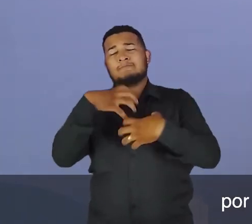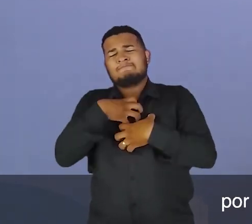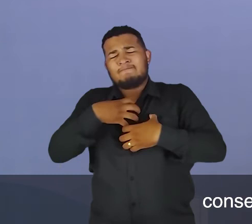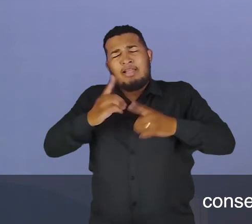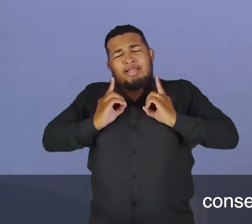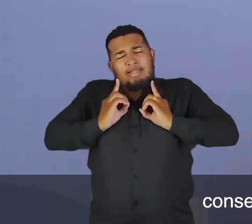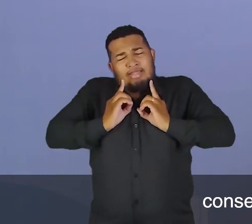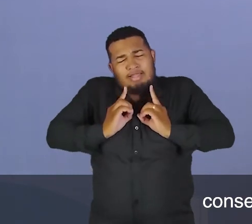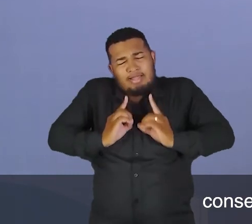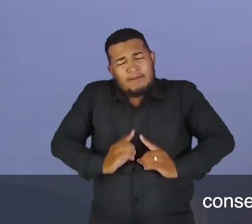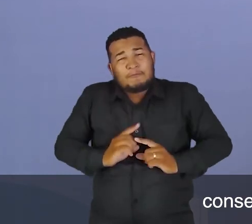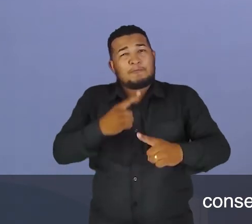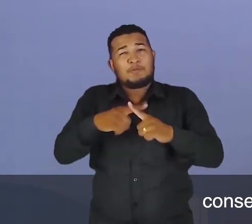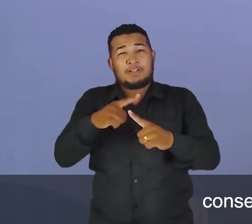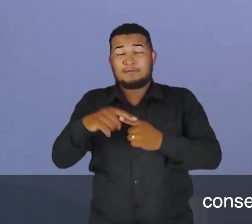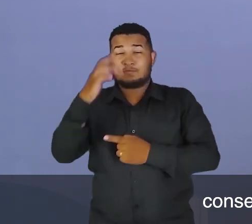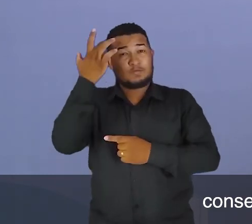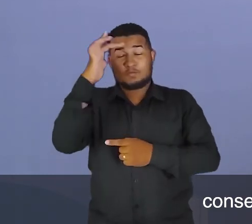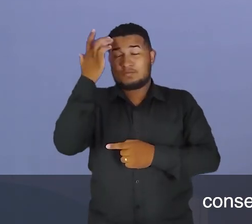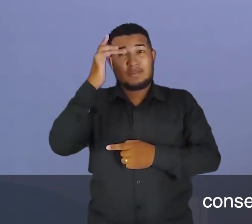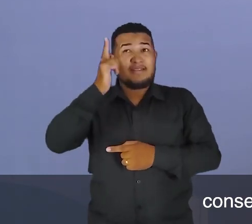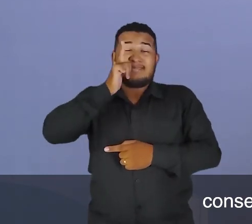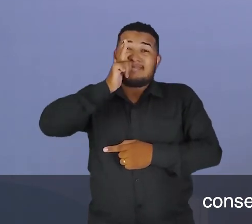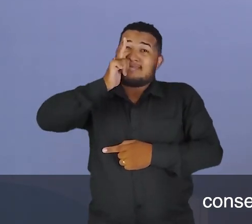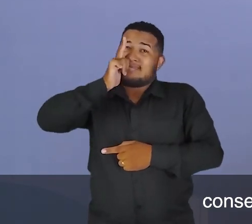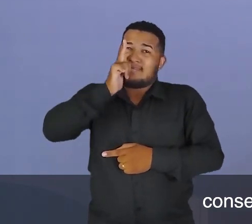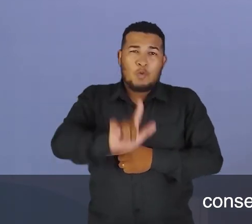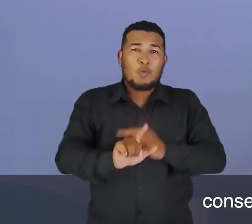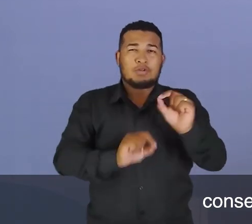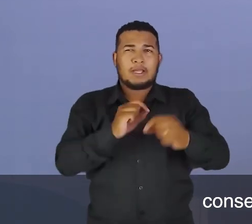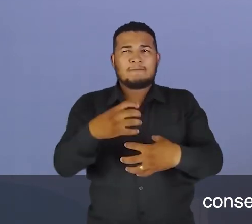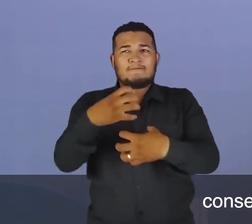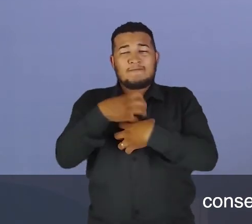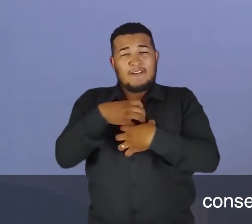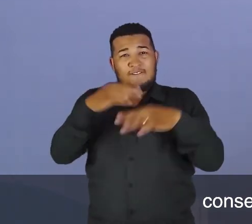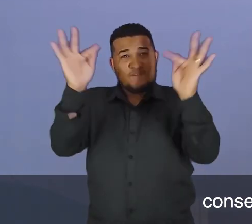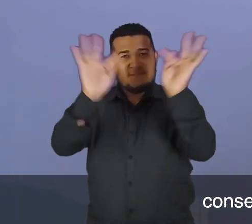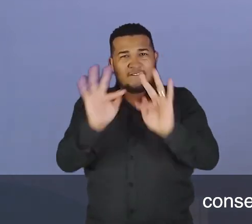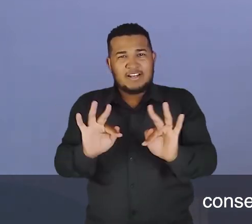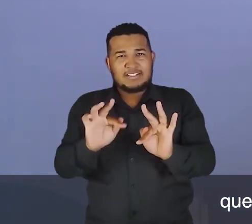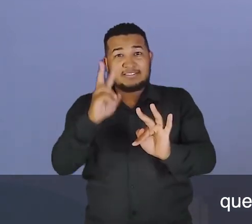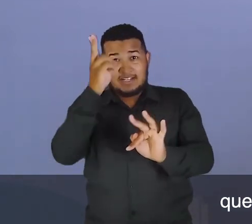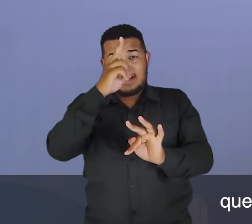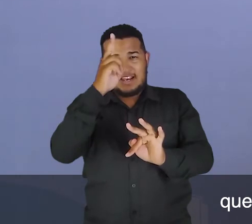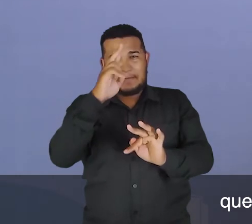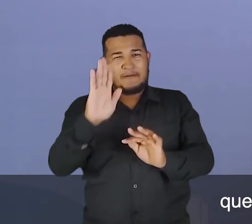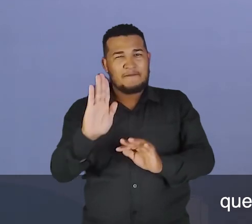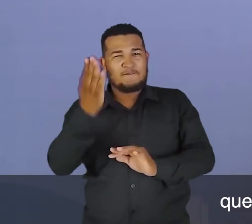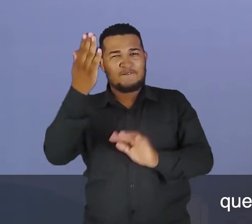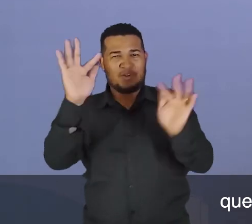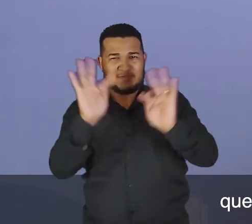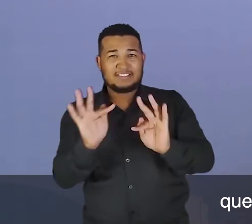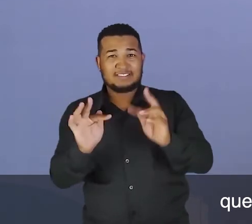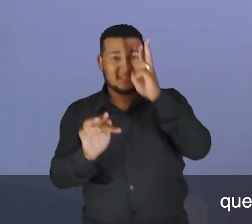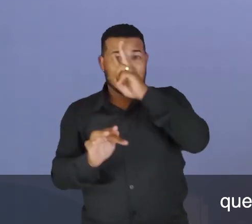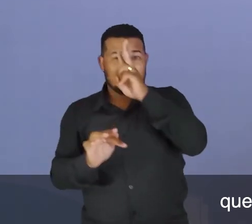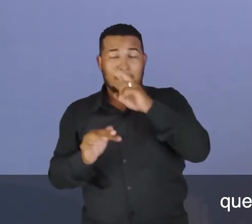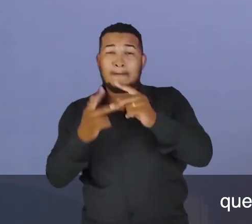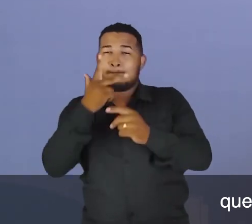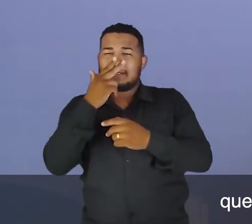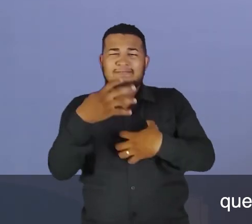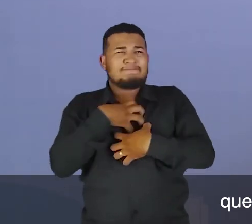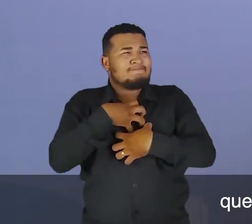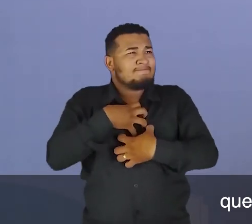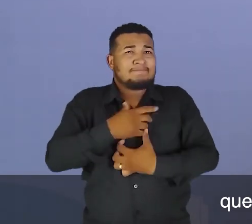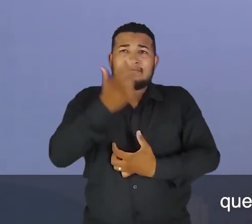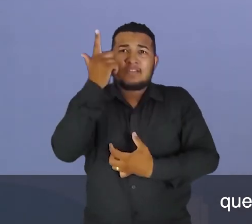porque não conseguem, de forma alguma, ser felizes. Lembra da falsa felicidade que nós falamos hoje? Ser